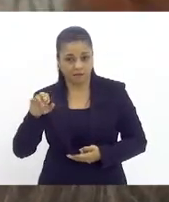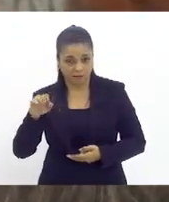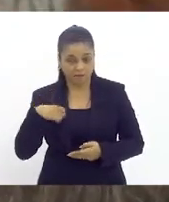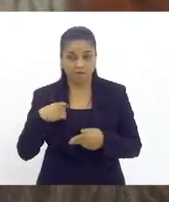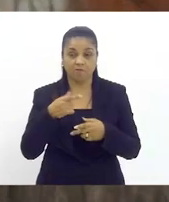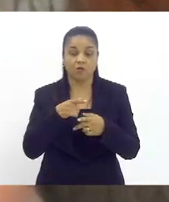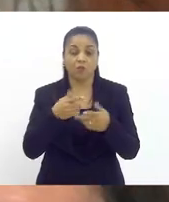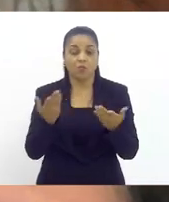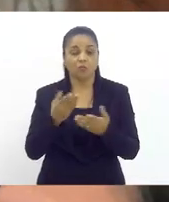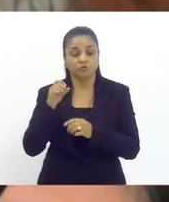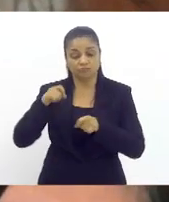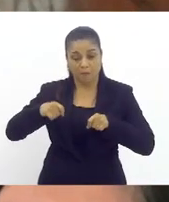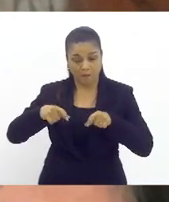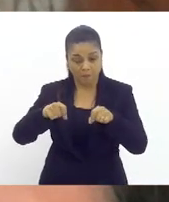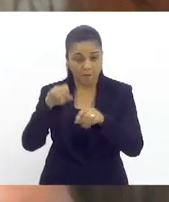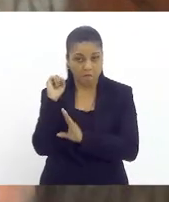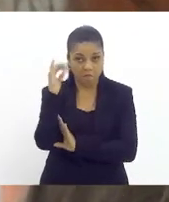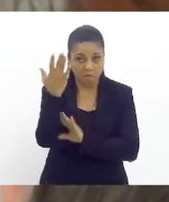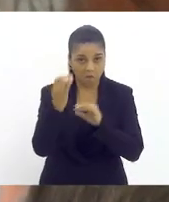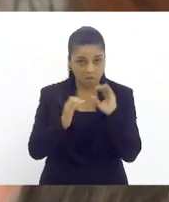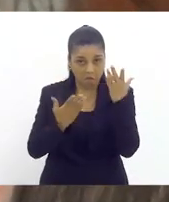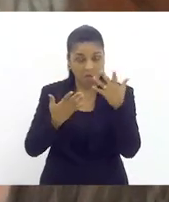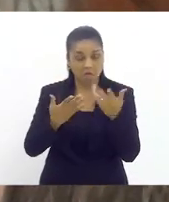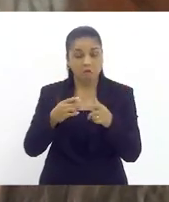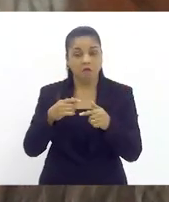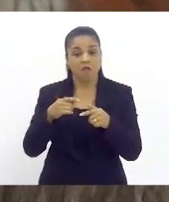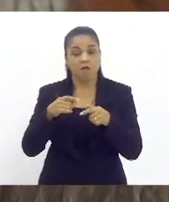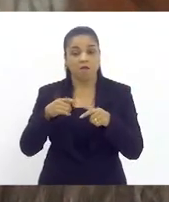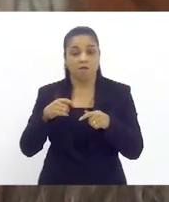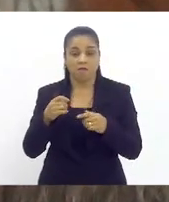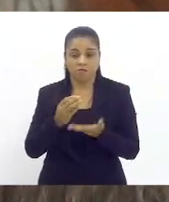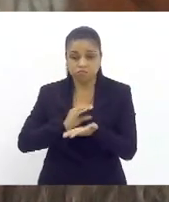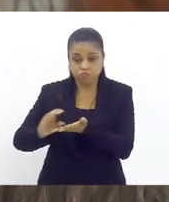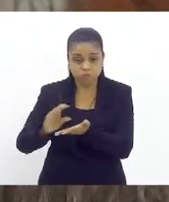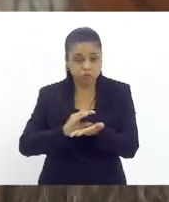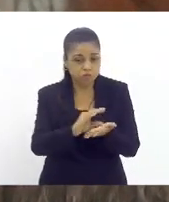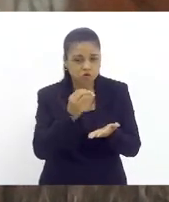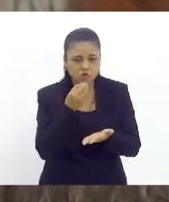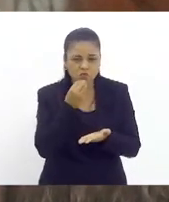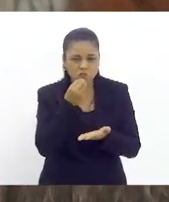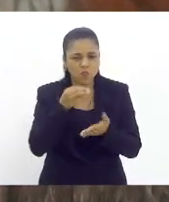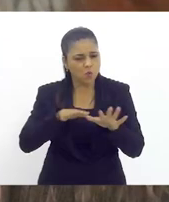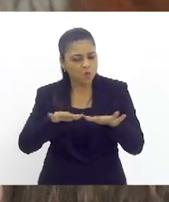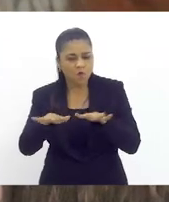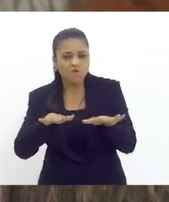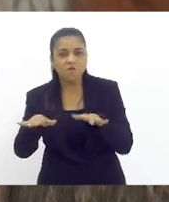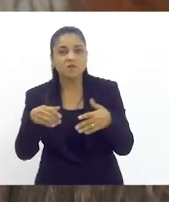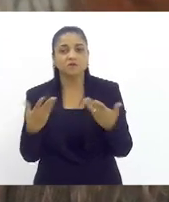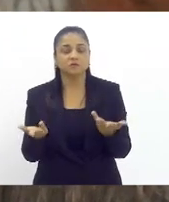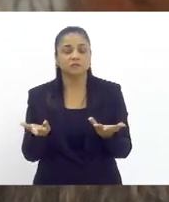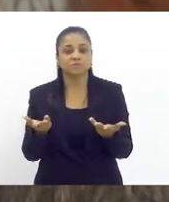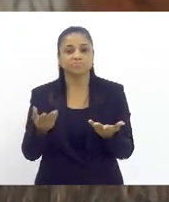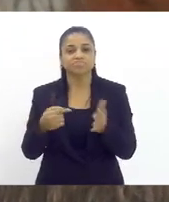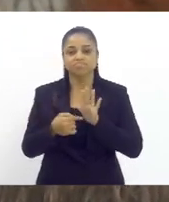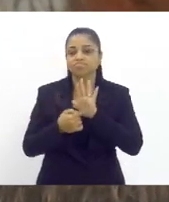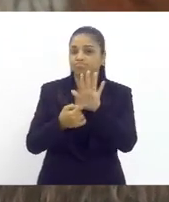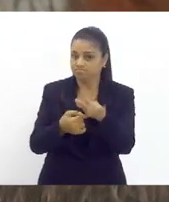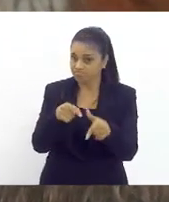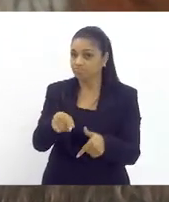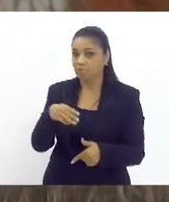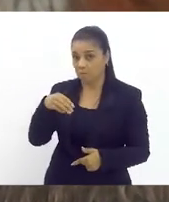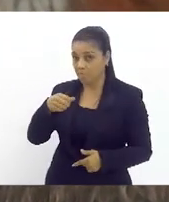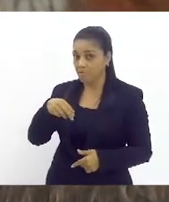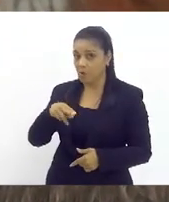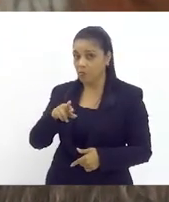movimenta hoje no estado do Rio de Janeiro quanto ela poderia movimentar as todas essas gargalos muito bem apontadas pelo amigo Maurício